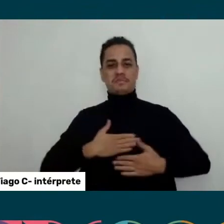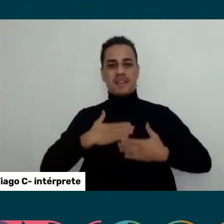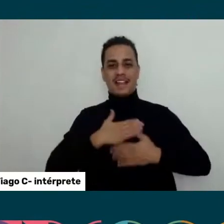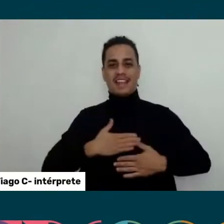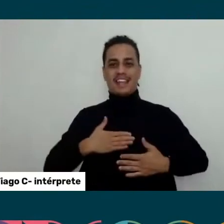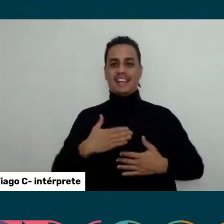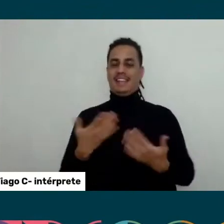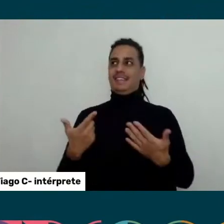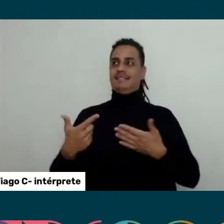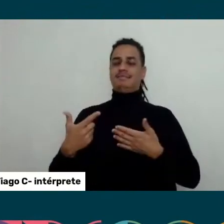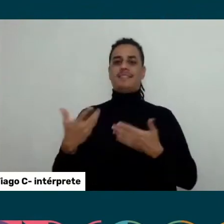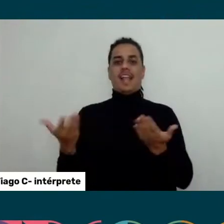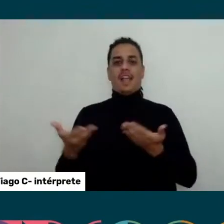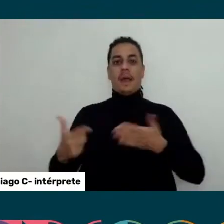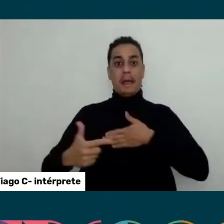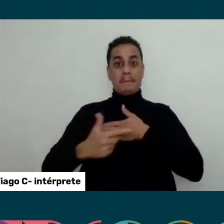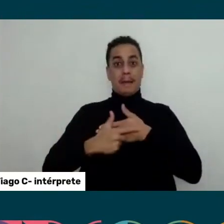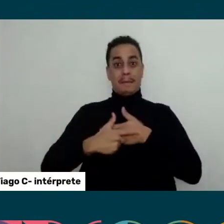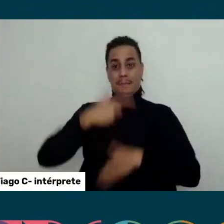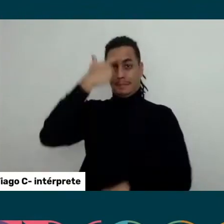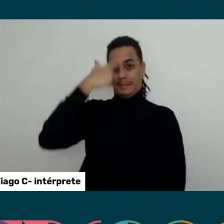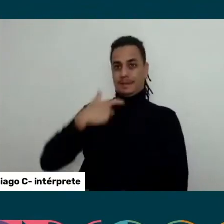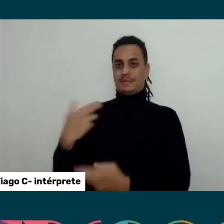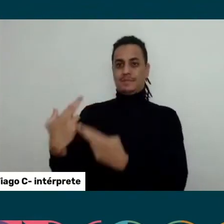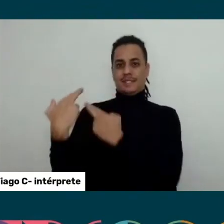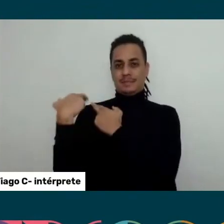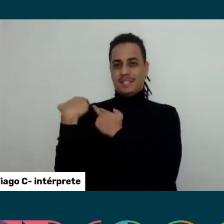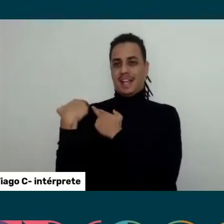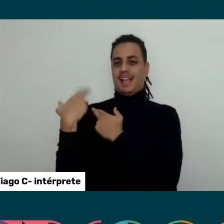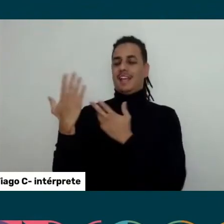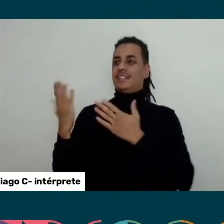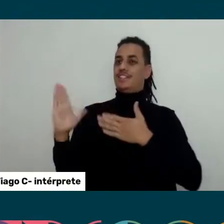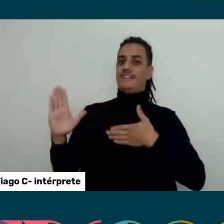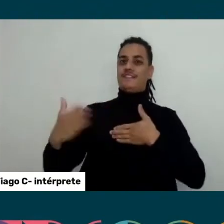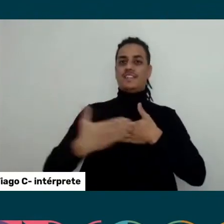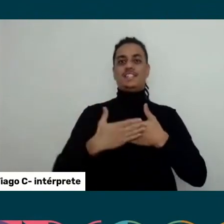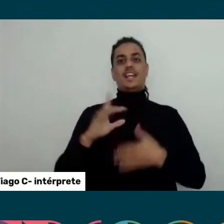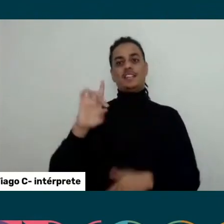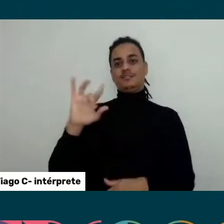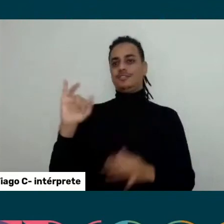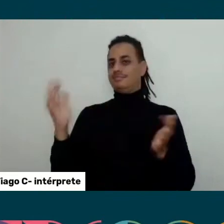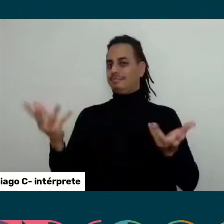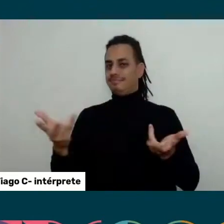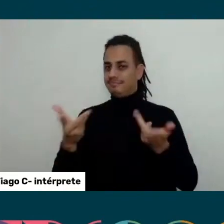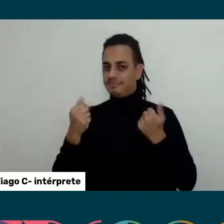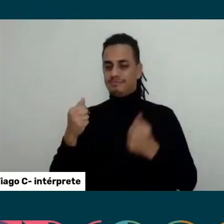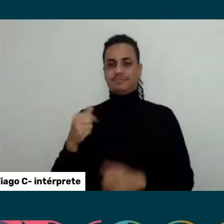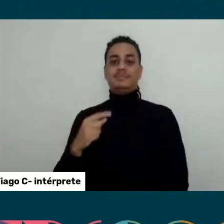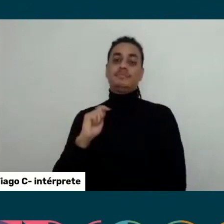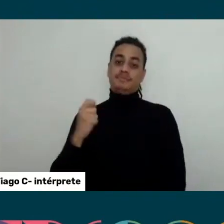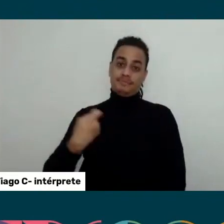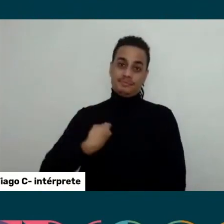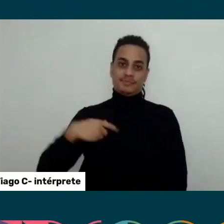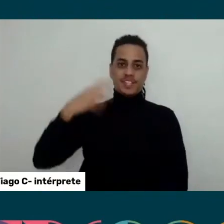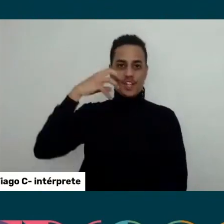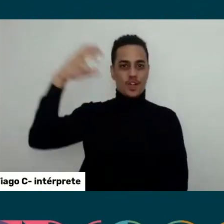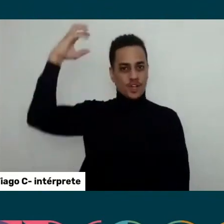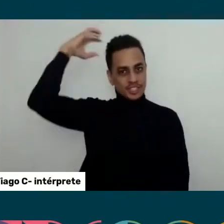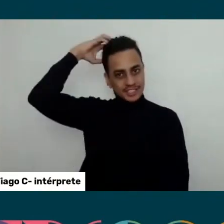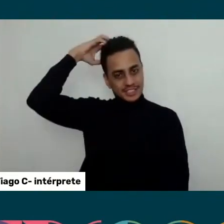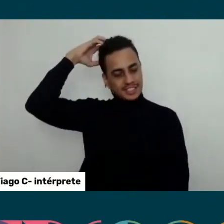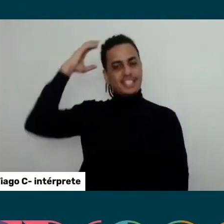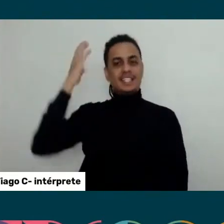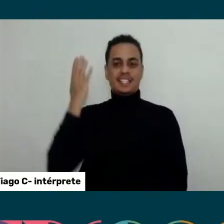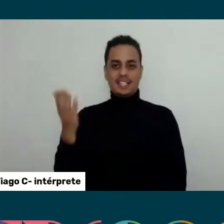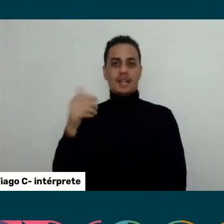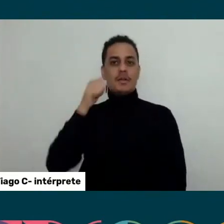papel de tanta responsabilidade, que é fechar um dia tão incrível que nós tivemos. Eu sou Rosi Teixeira,